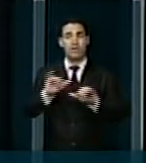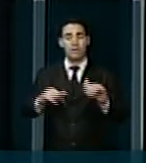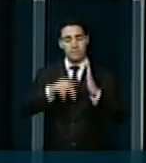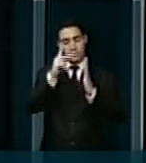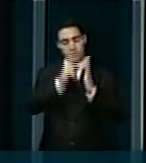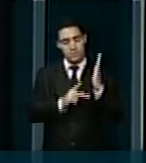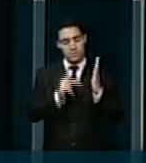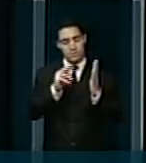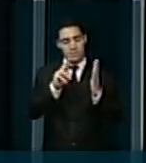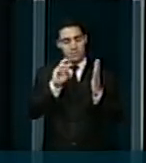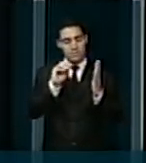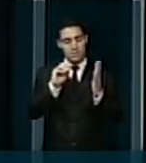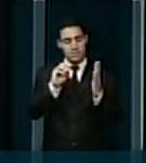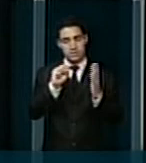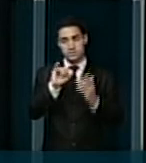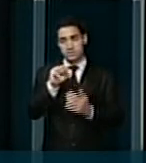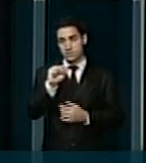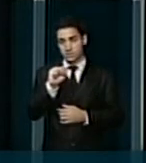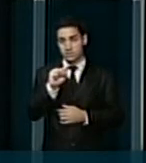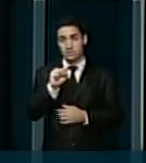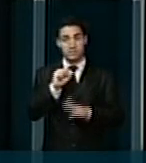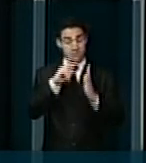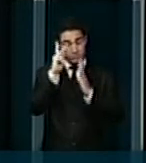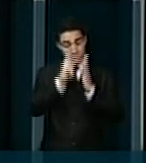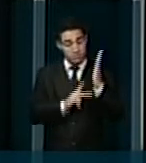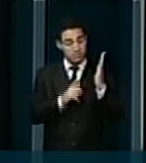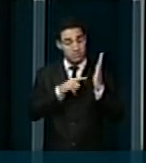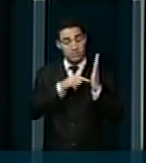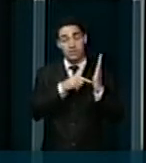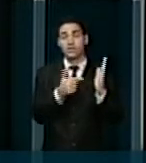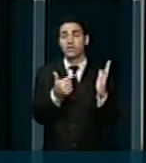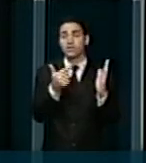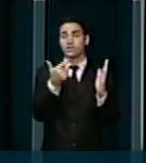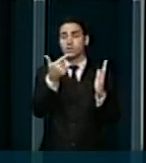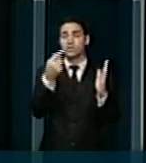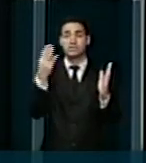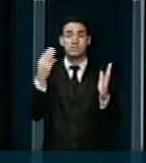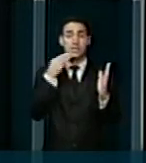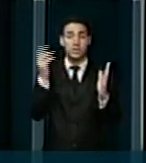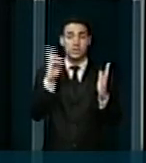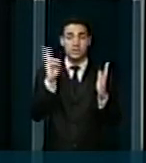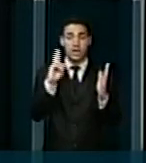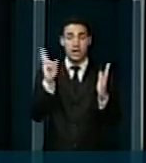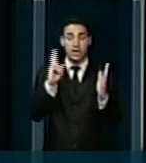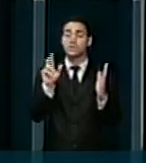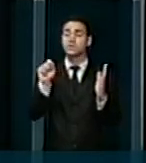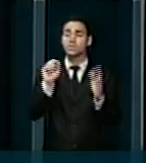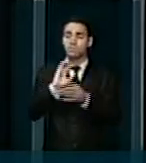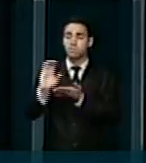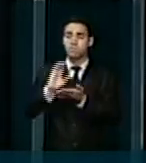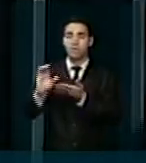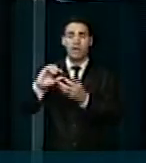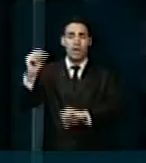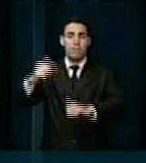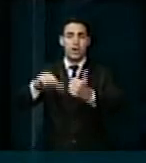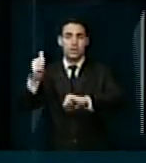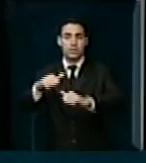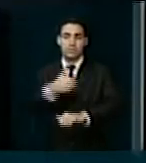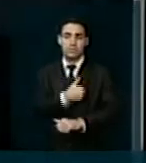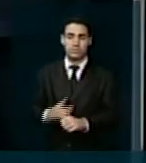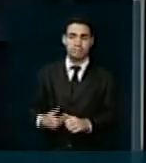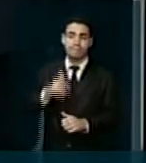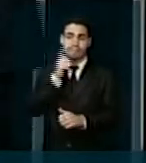ProSIS. Esse programa pretende investir 2 bilhões de reais nos laboratórios públicos